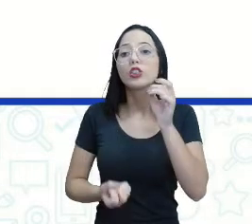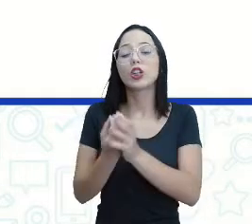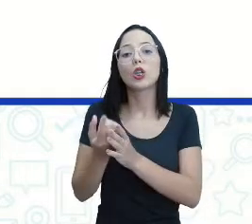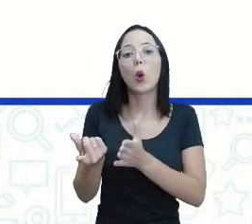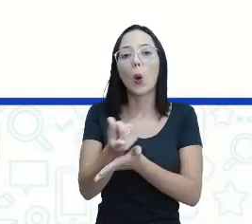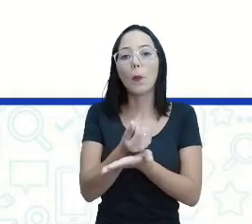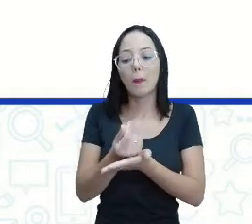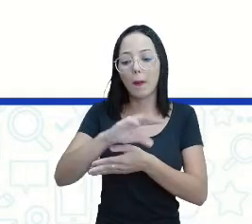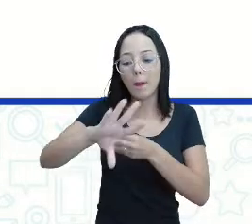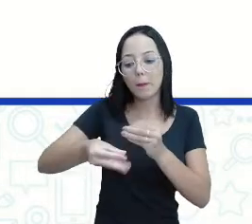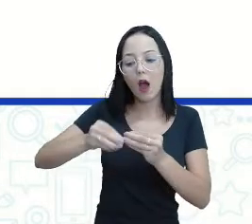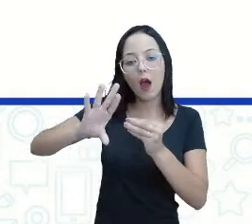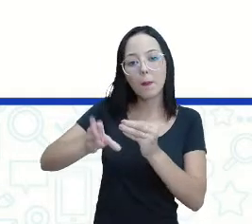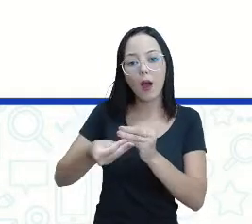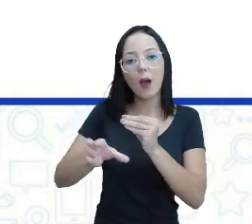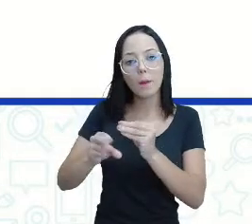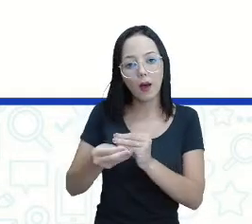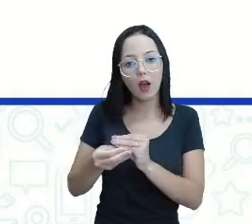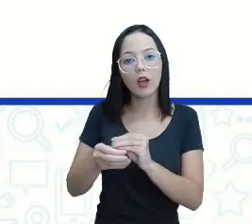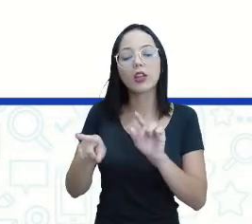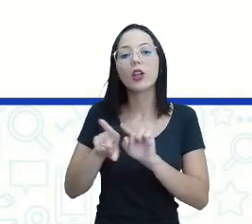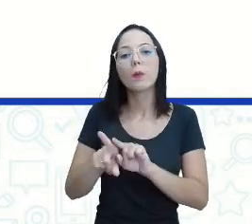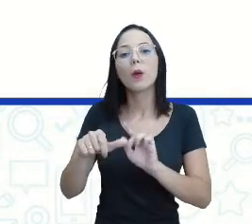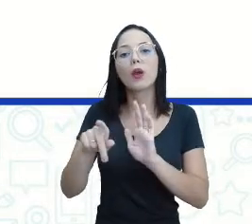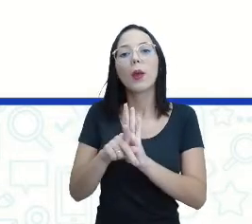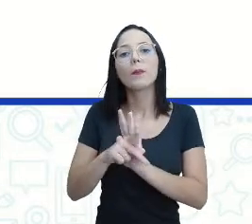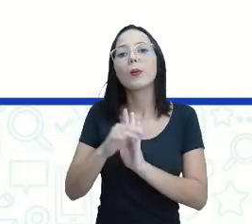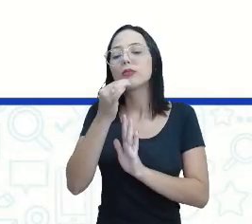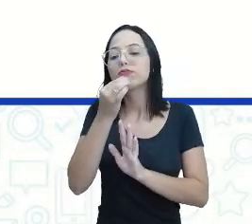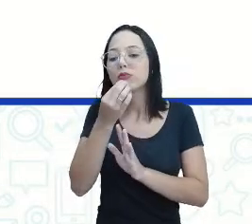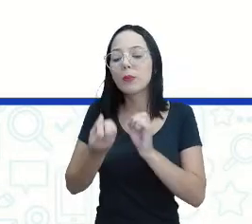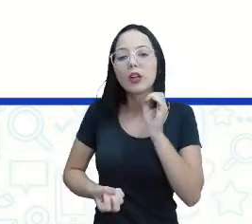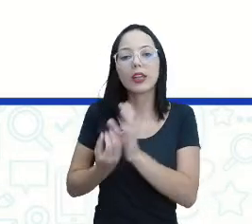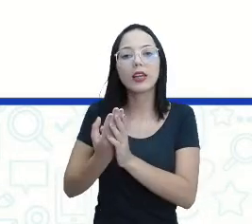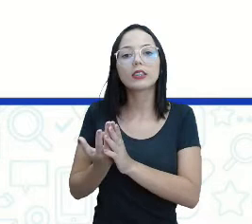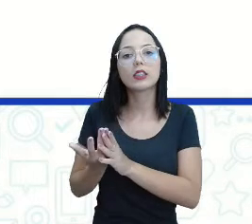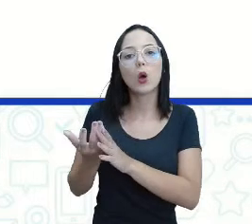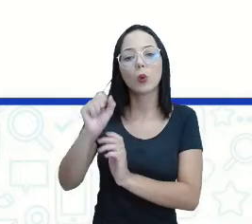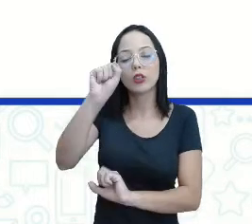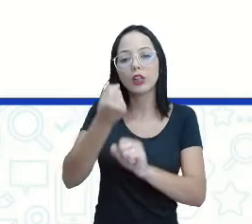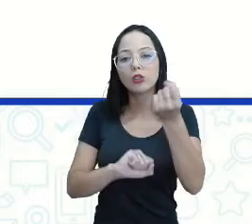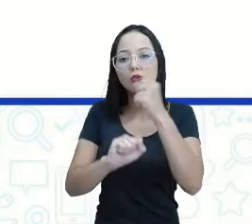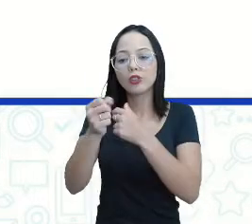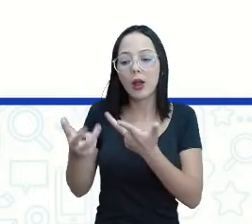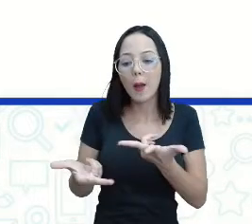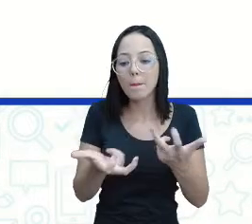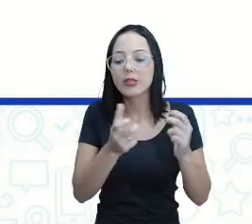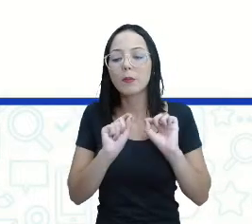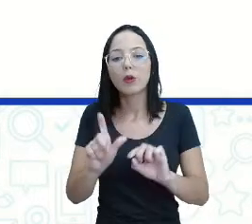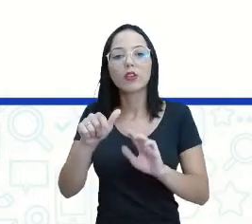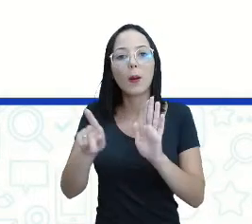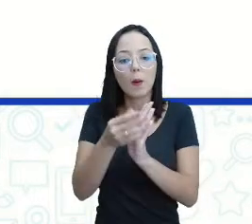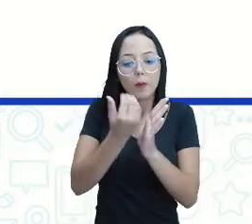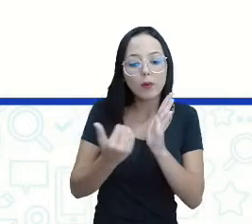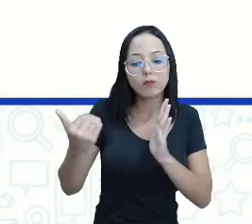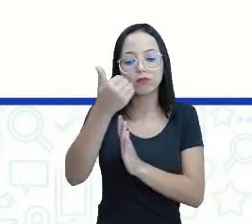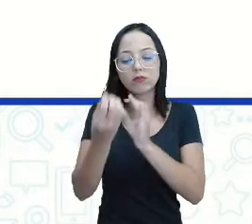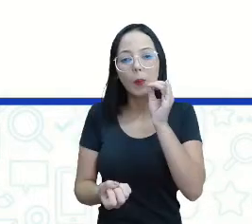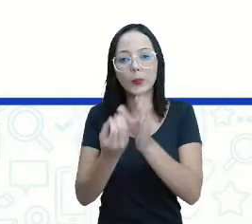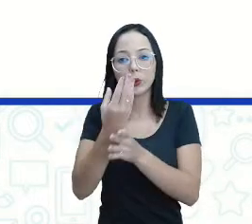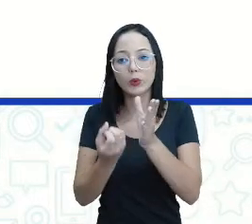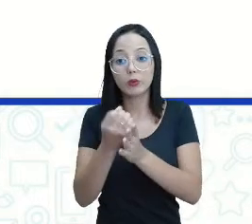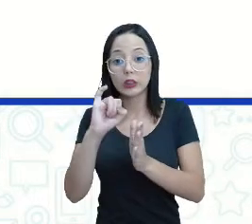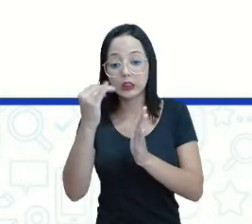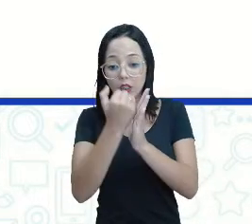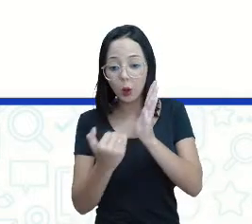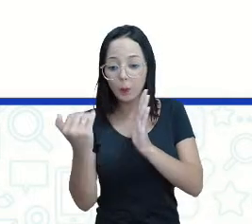capital financeiro, progresso técnico e alto custo da instalação das indústrias. Ela observou rapidamente que obtinha maior produtividade se aumentasse